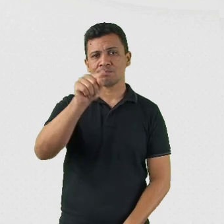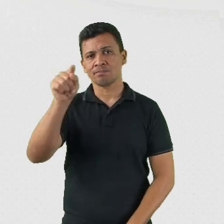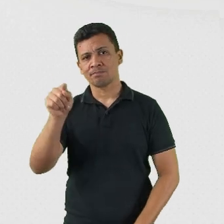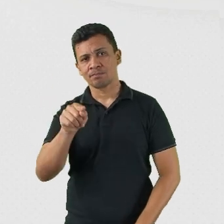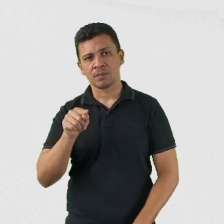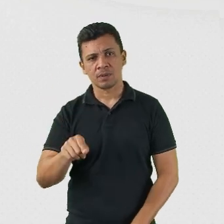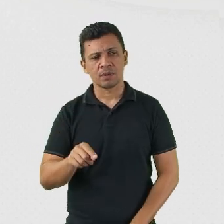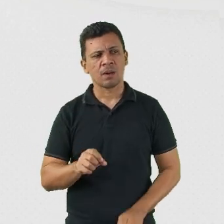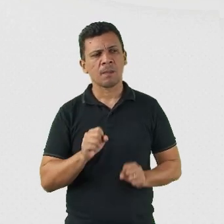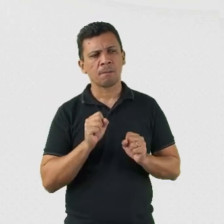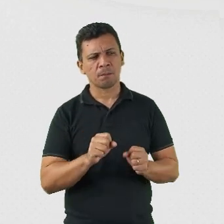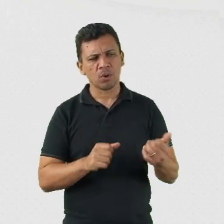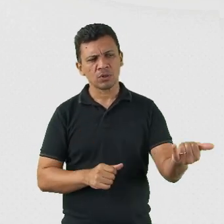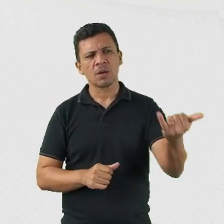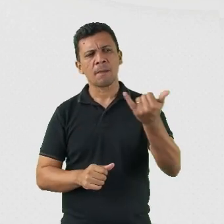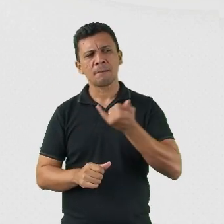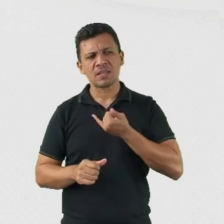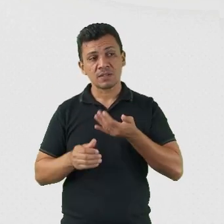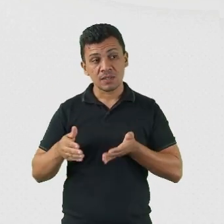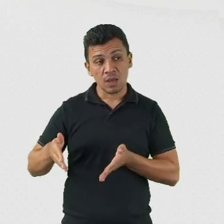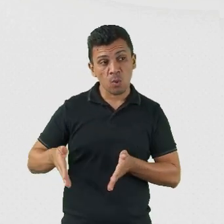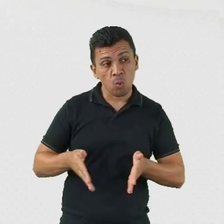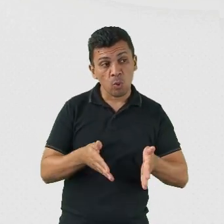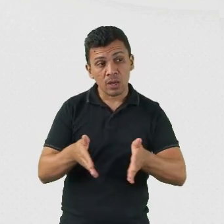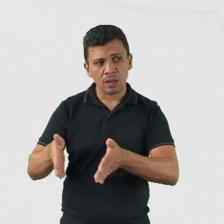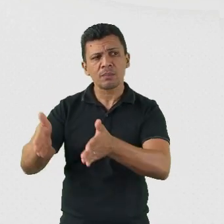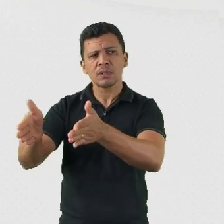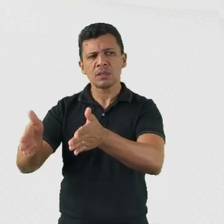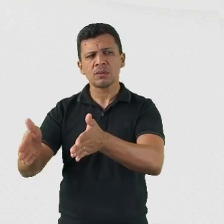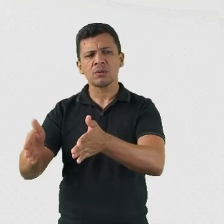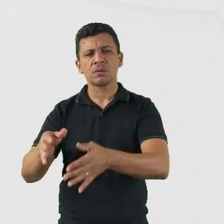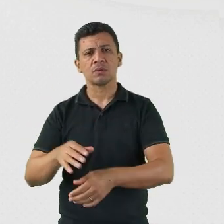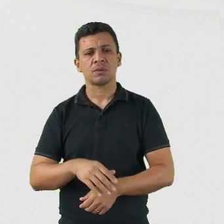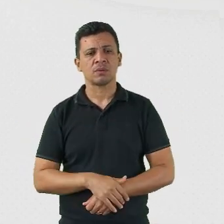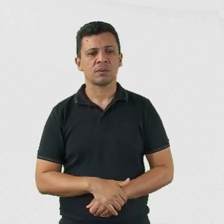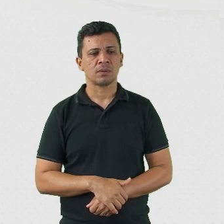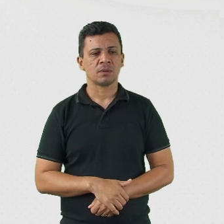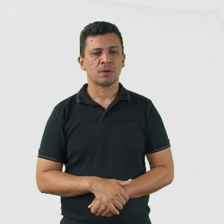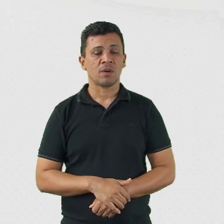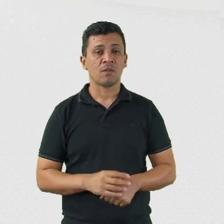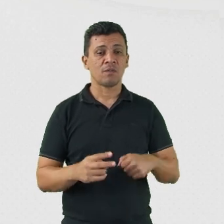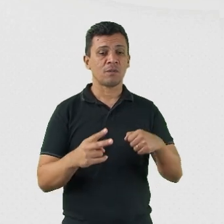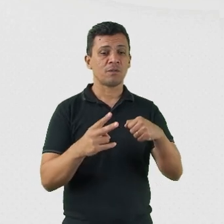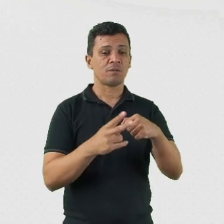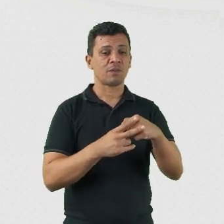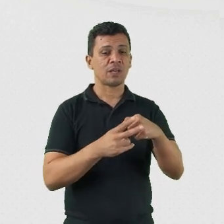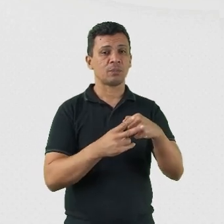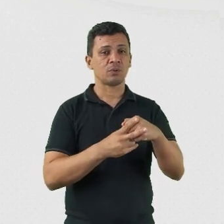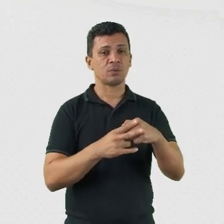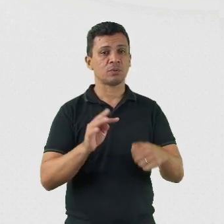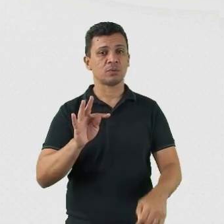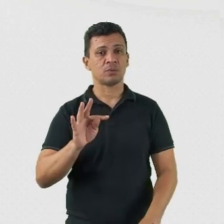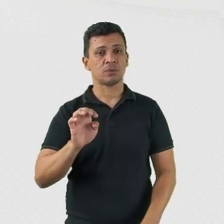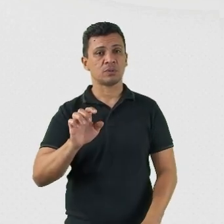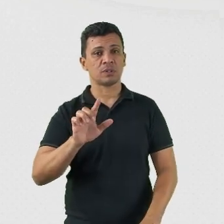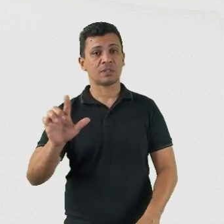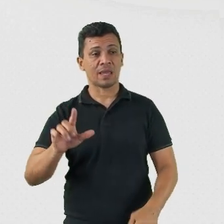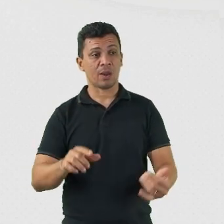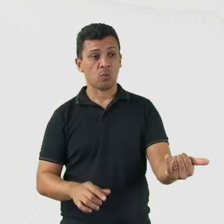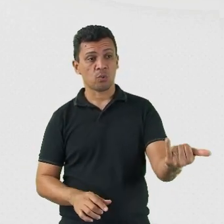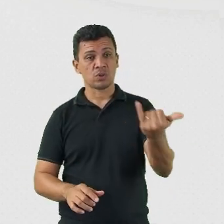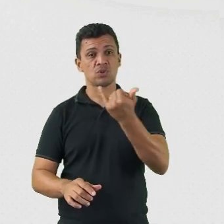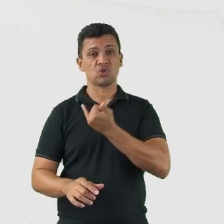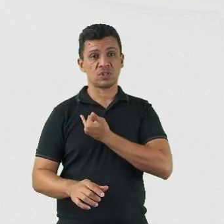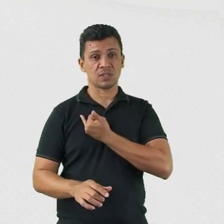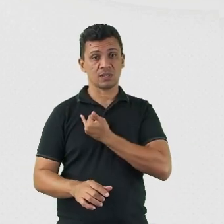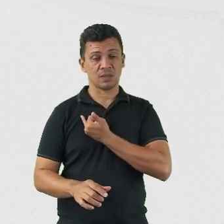me dizer o caminho? Você pode trocar, né, o verbo tell, que é o verbo dizer ou contar,